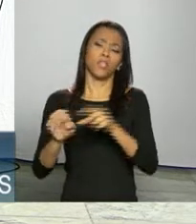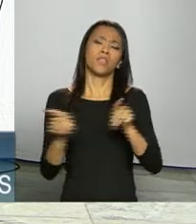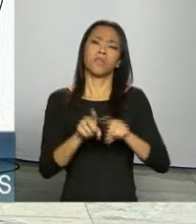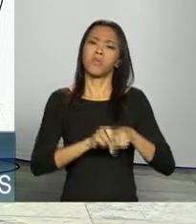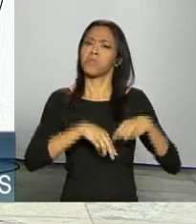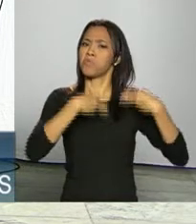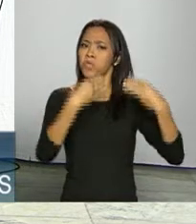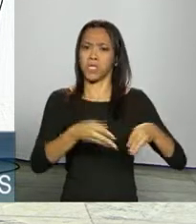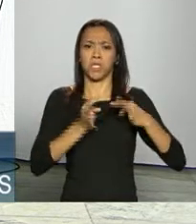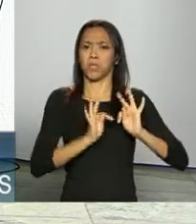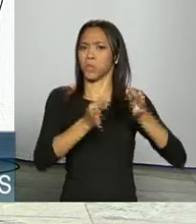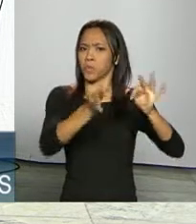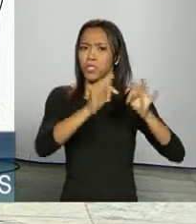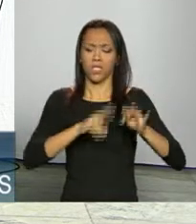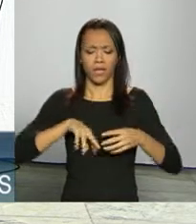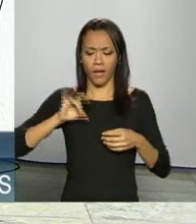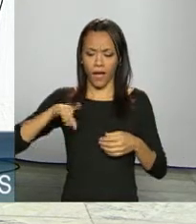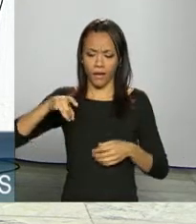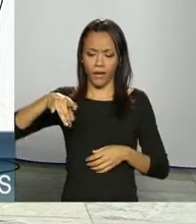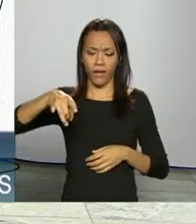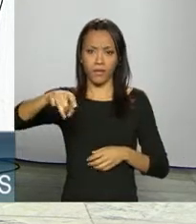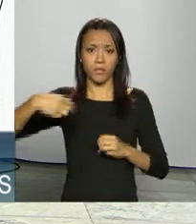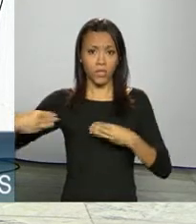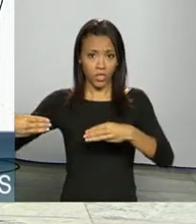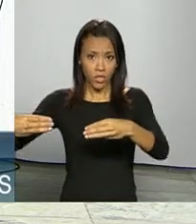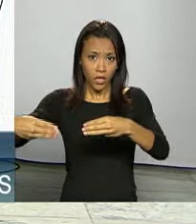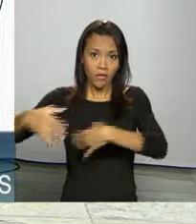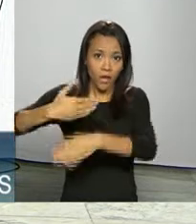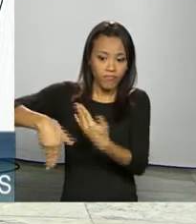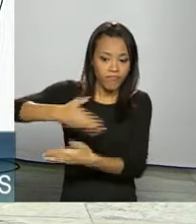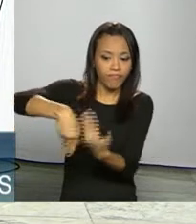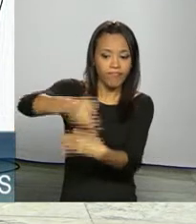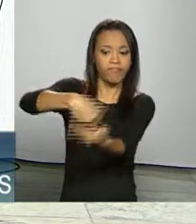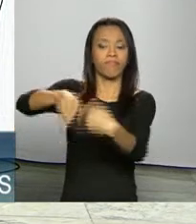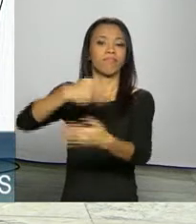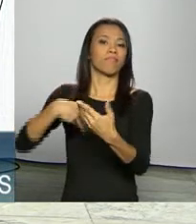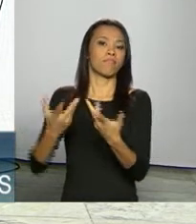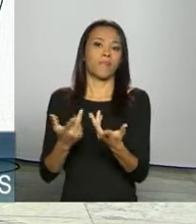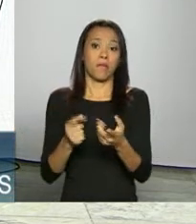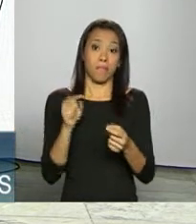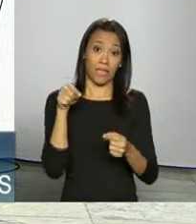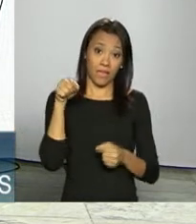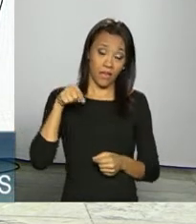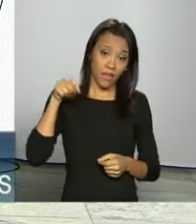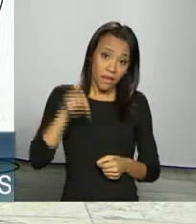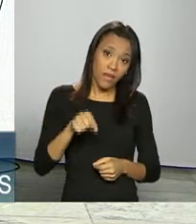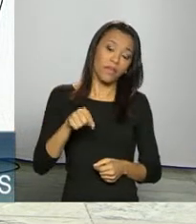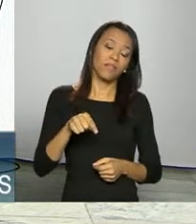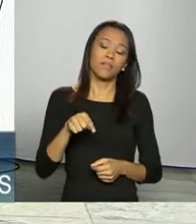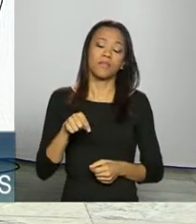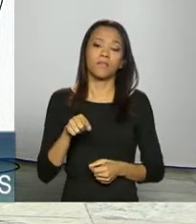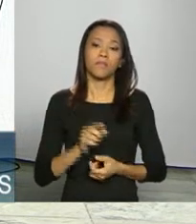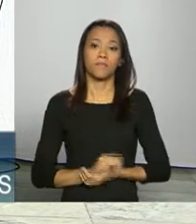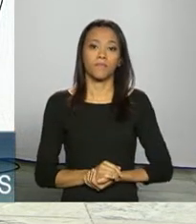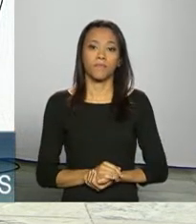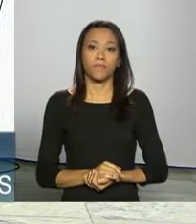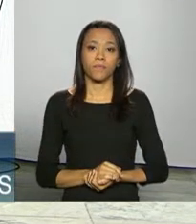mundo tá envolvido nesse plano discutindo e o governo apresentará um plano de adaptação e que este aprendizado hum